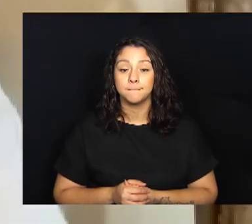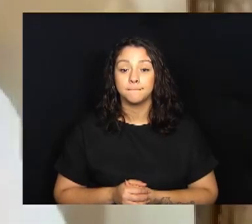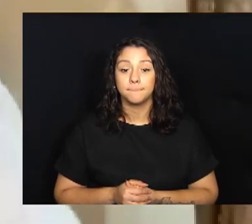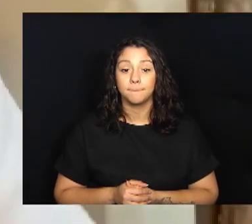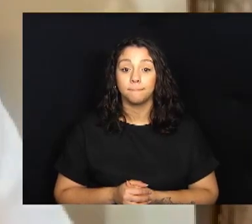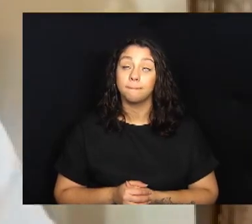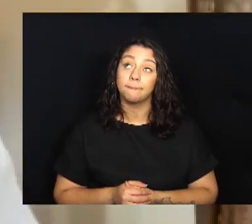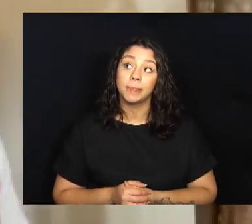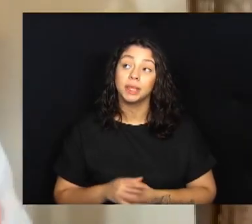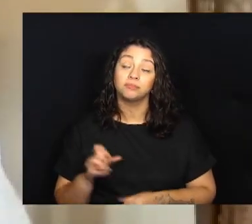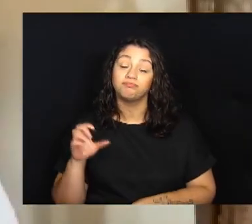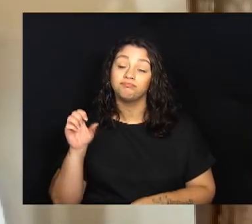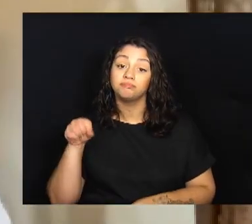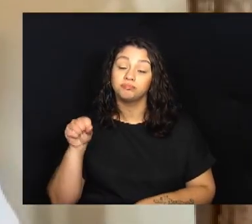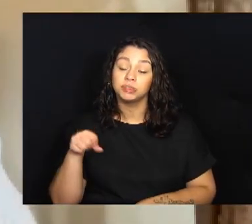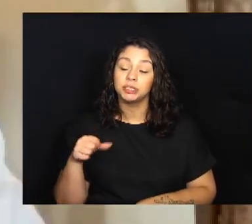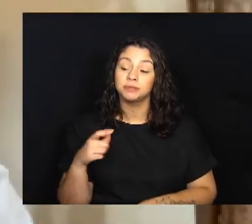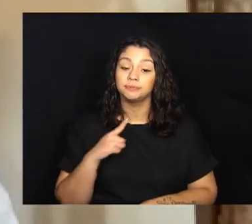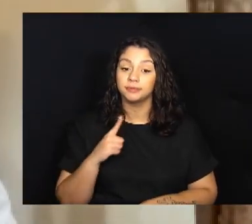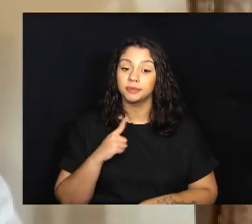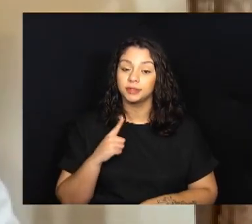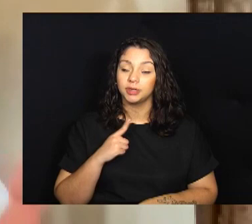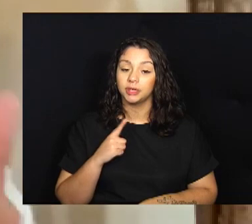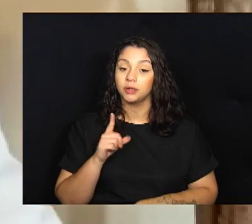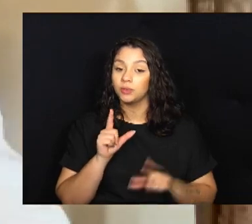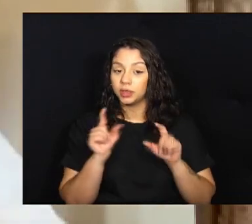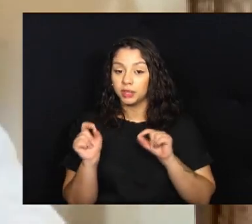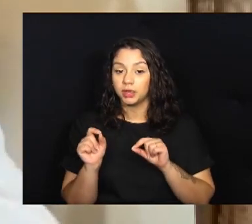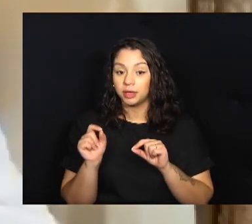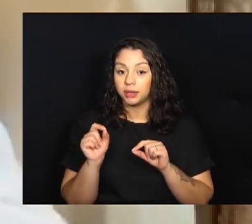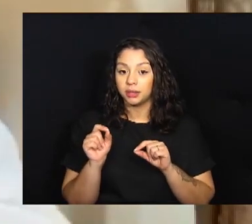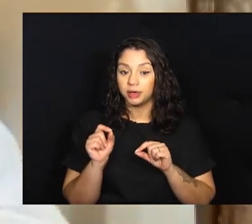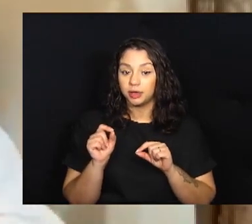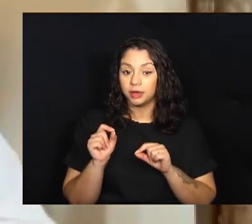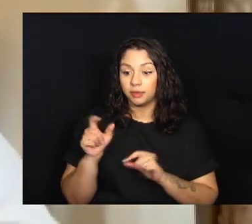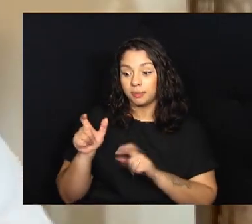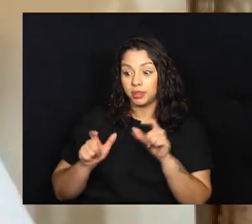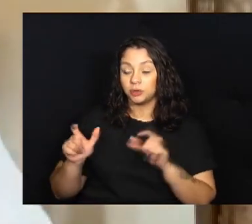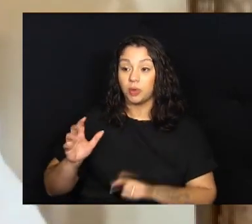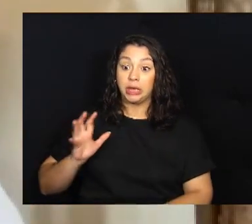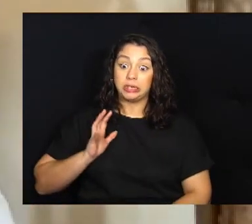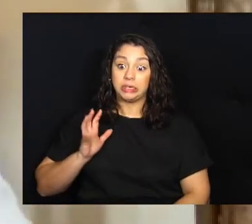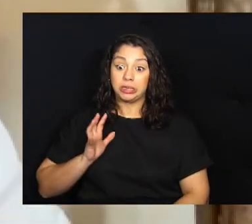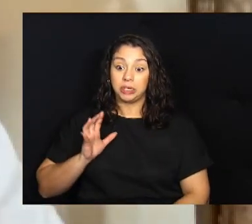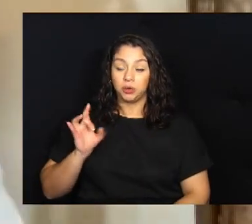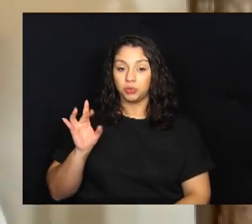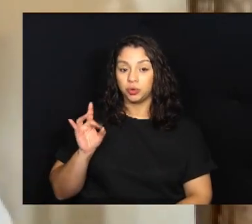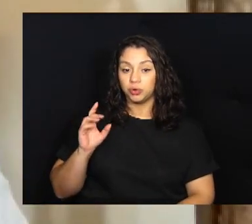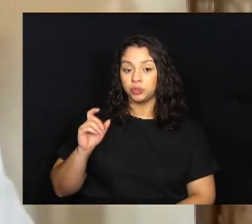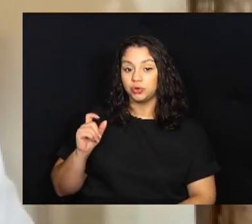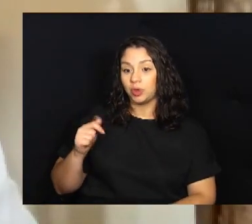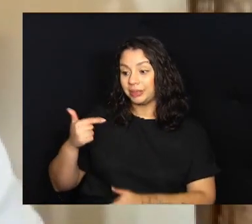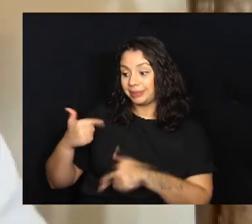Sim. Existe uma máxima que é a seguinte: ninguém fica rico apenas gerando o dinheiro do